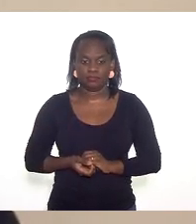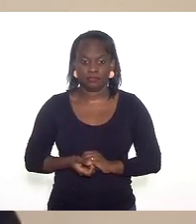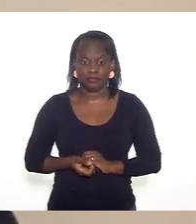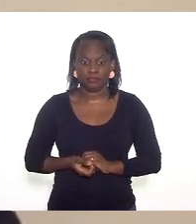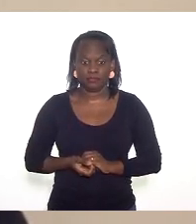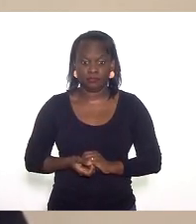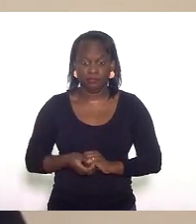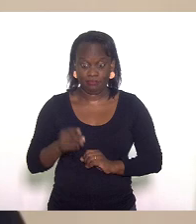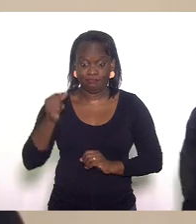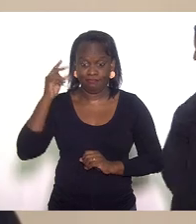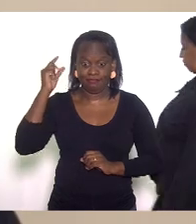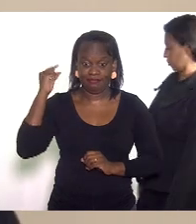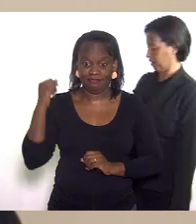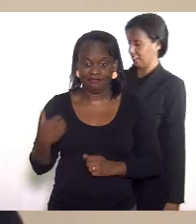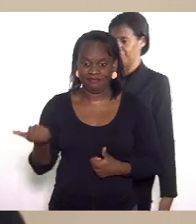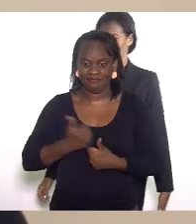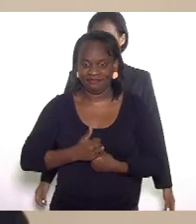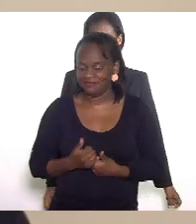É antiga.